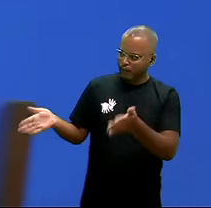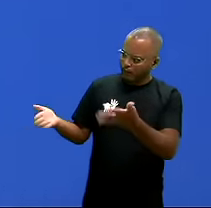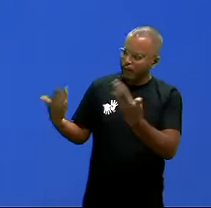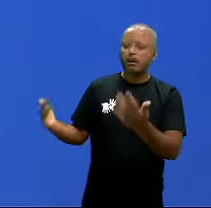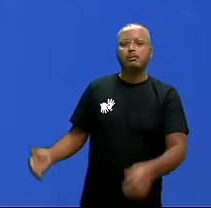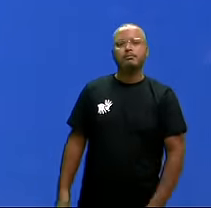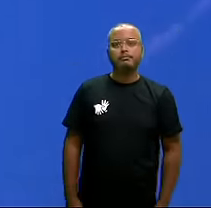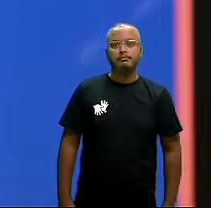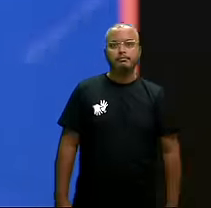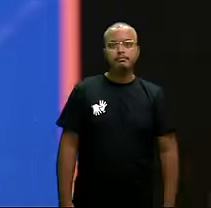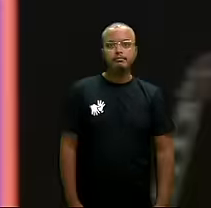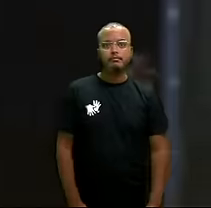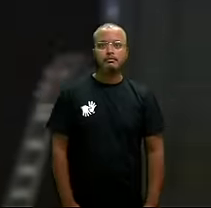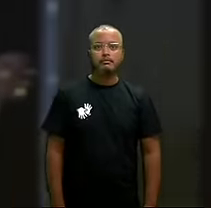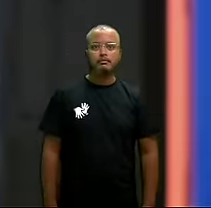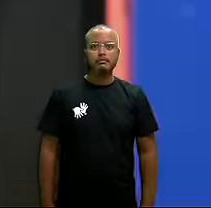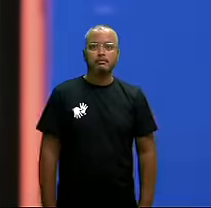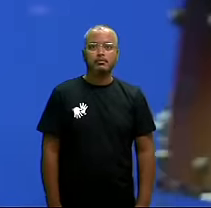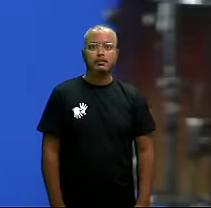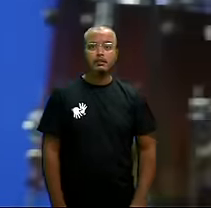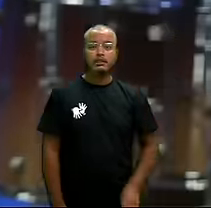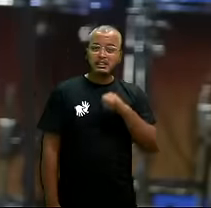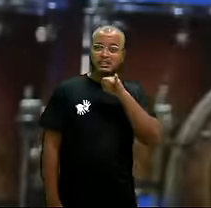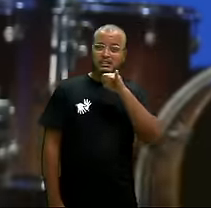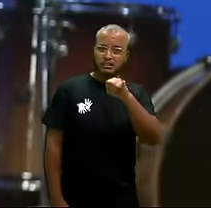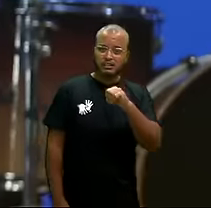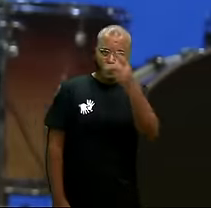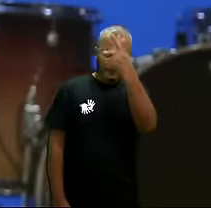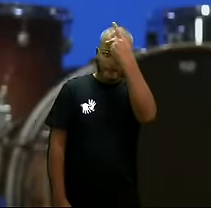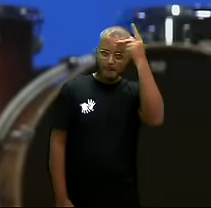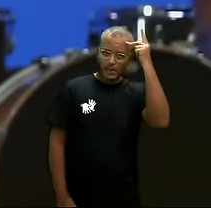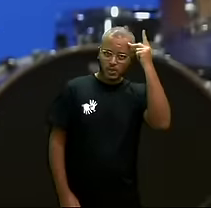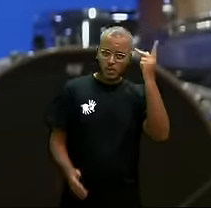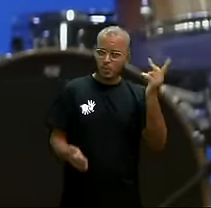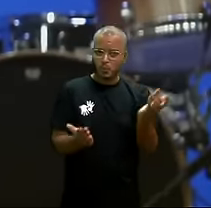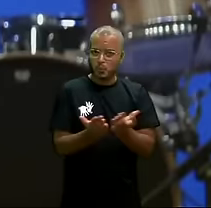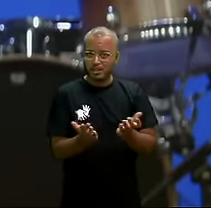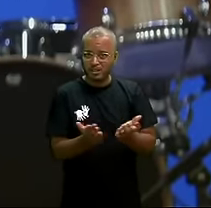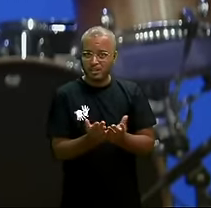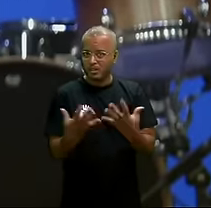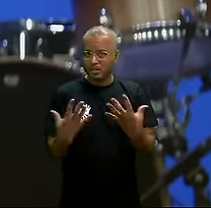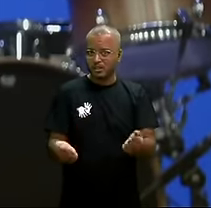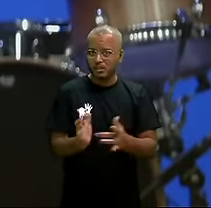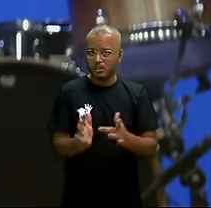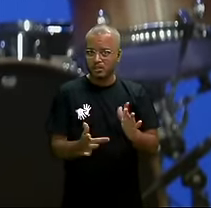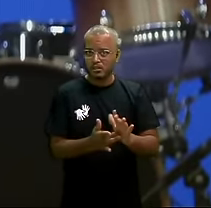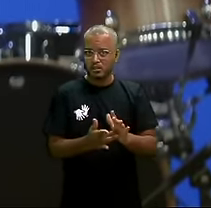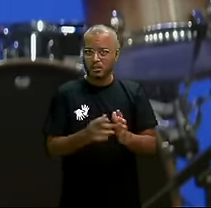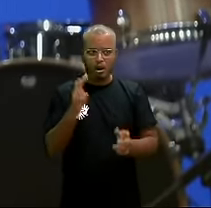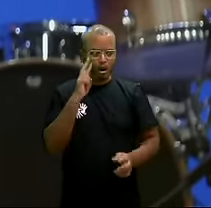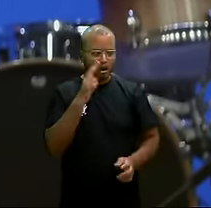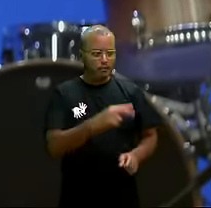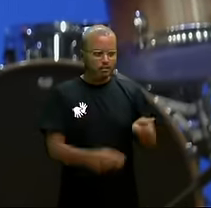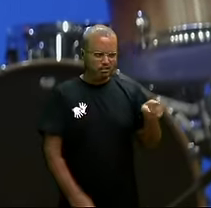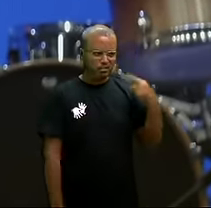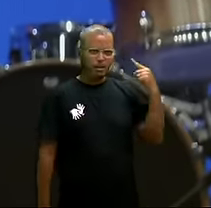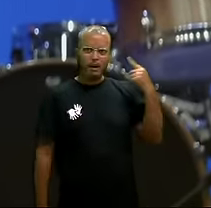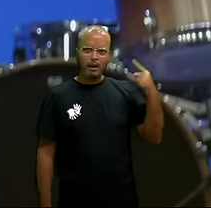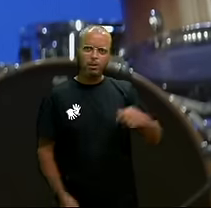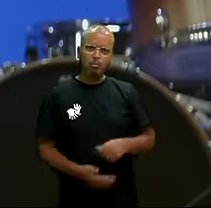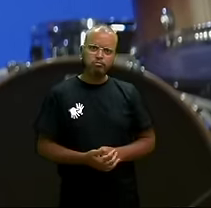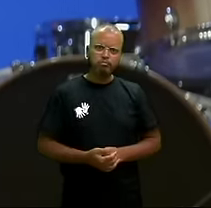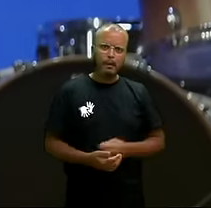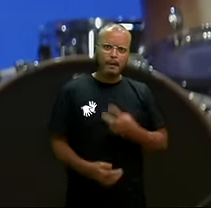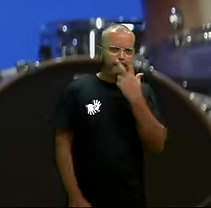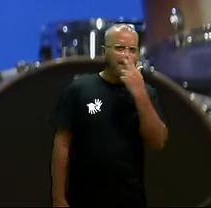Quem não é crente acha que a gente é drogado, sabia? Quem visita a gente pensa: o que é que eles tomam? Porque olha